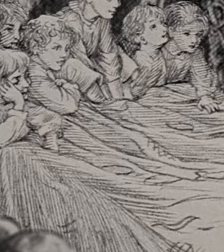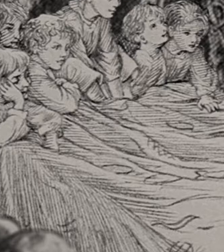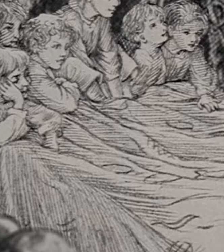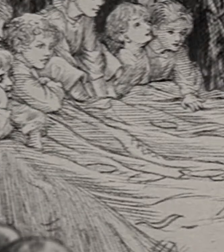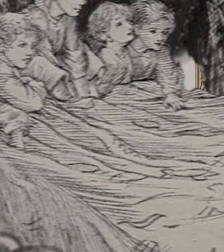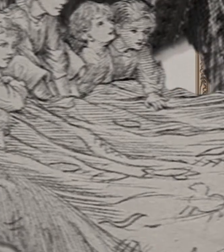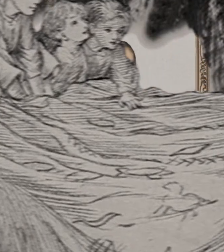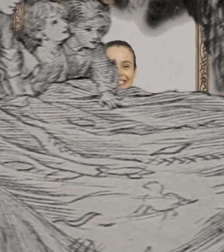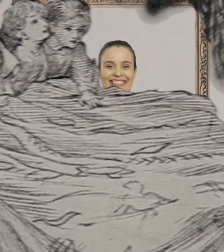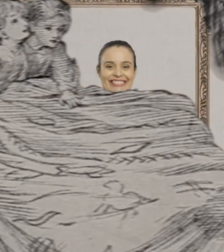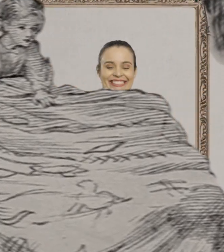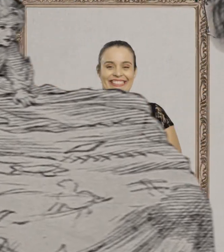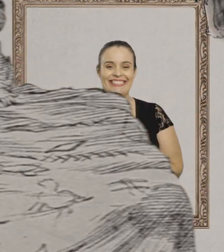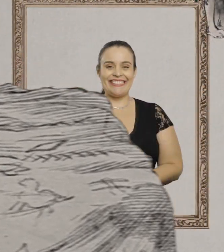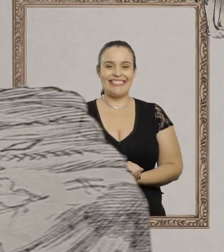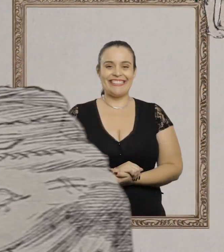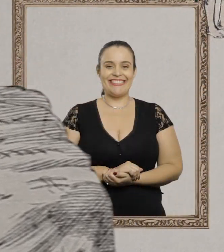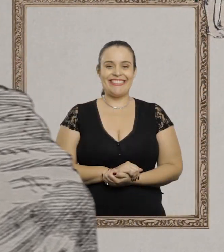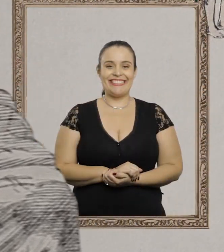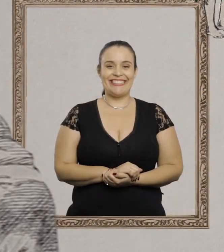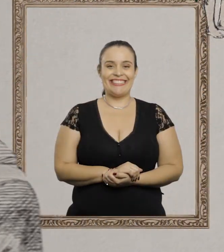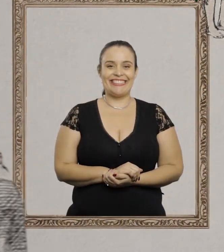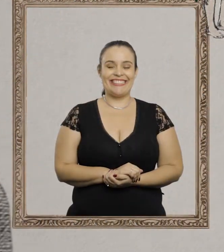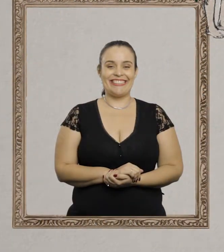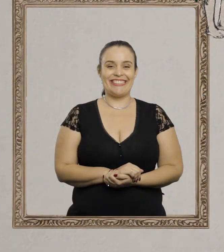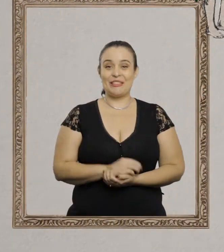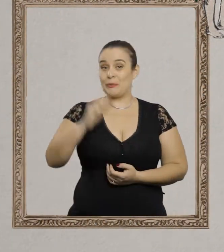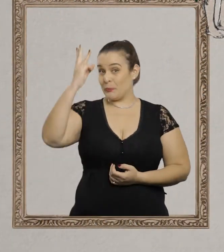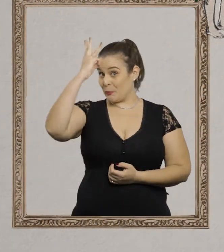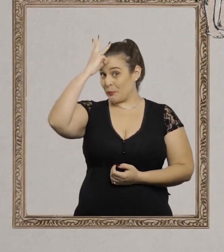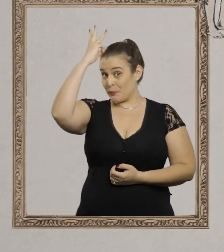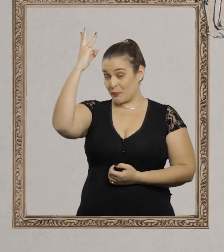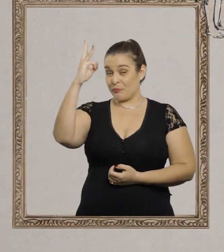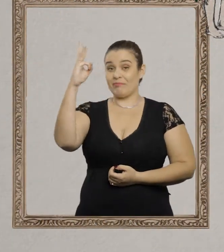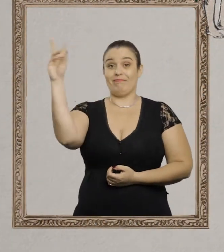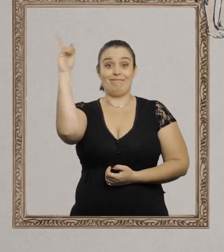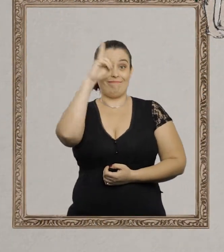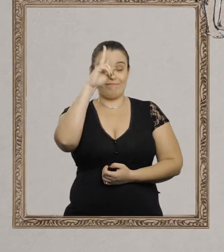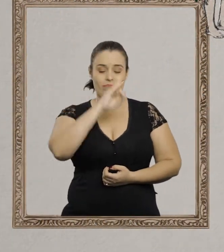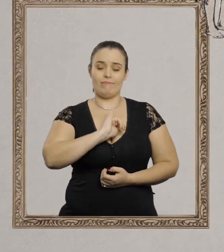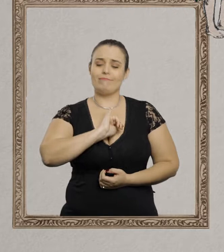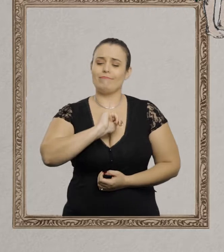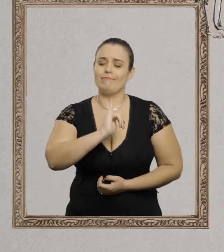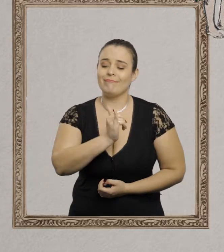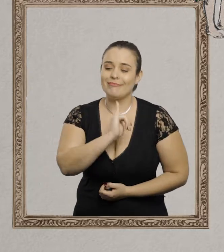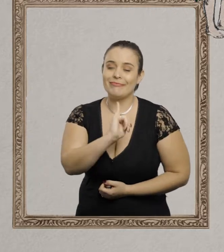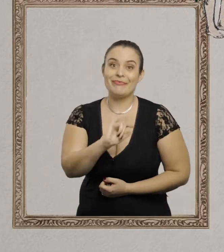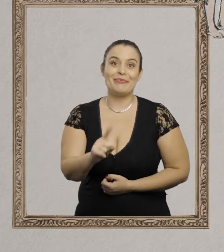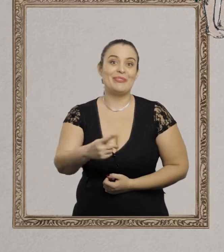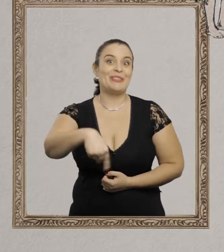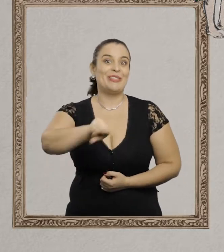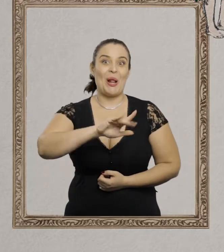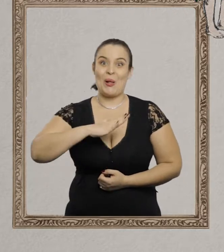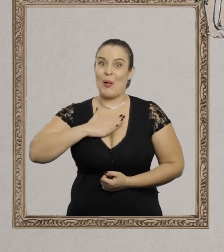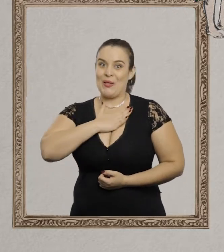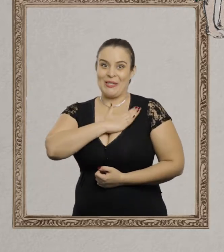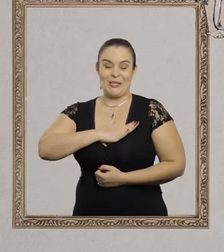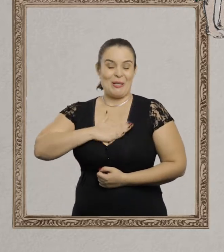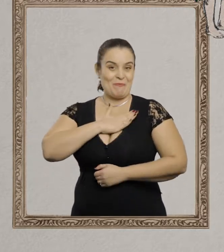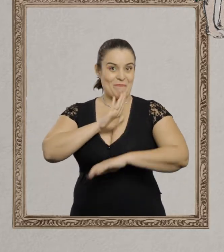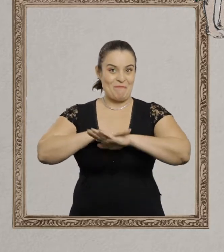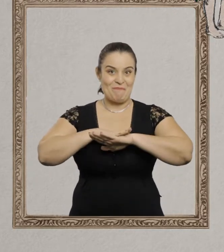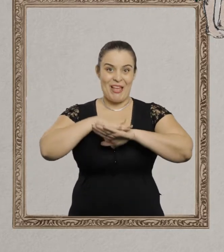cabeça baixa e tem uma expressão triste. Wendy contou para os meninos a história de ninar que eles mais